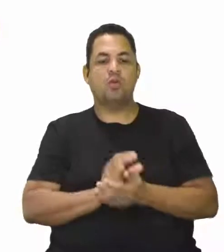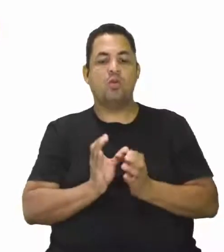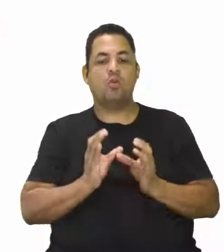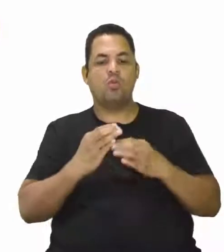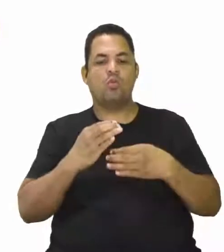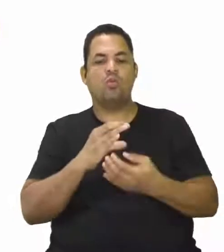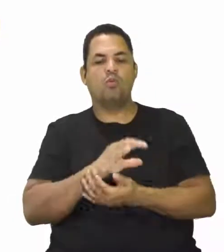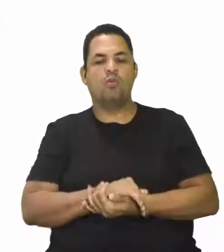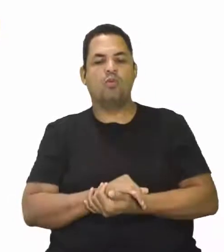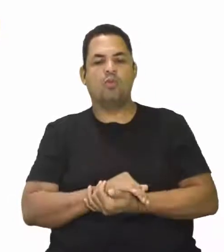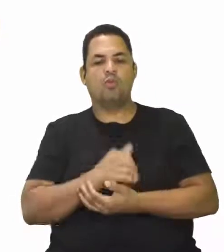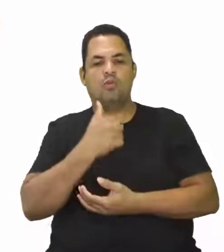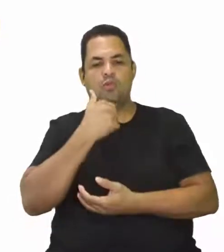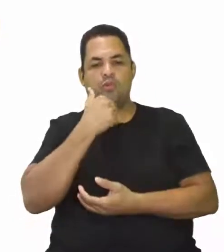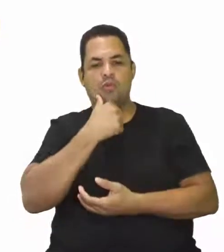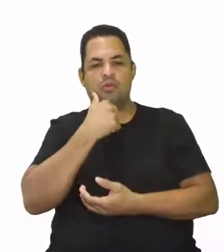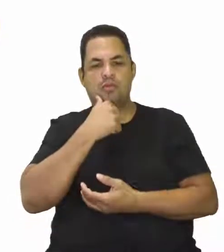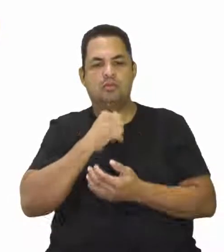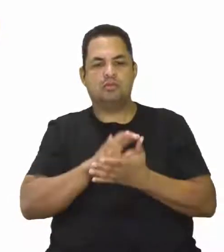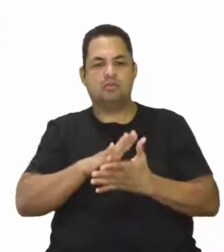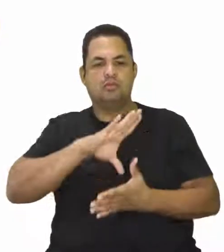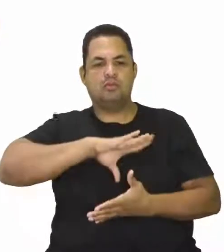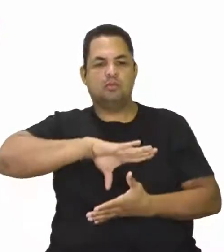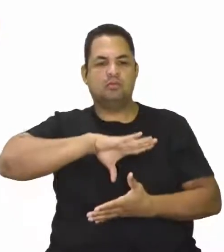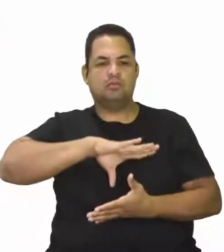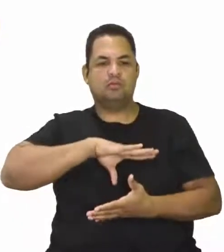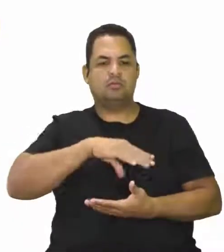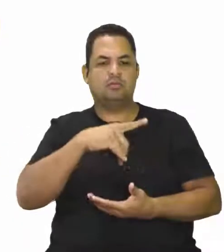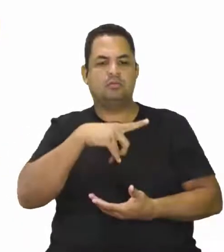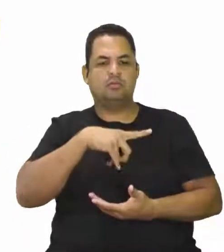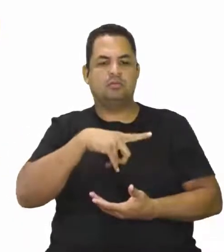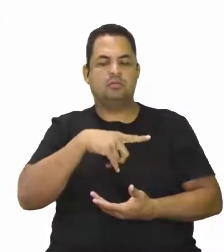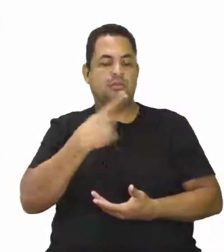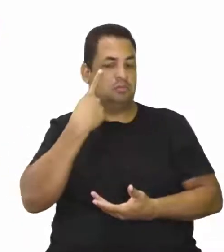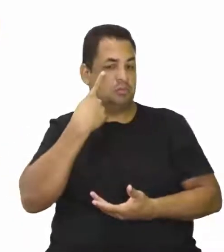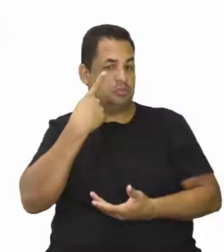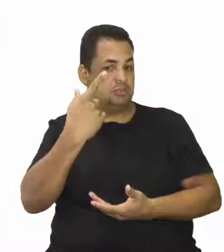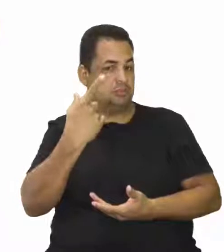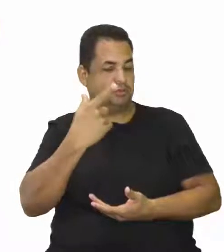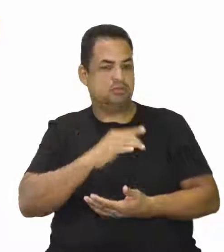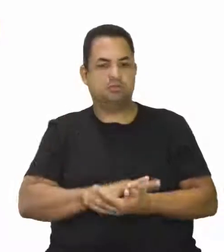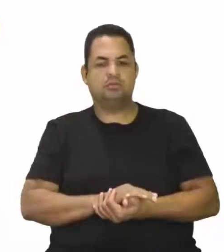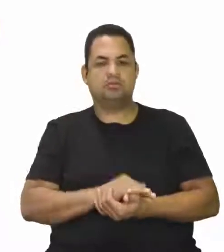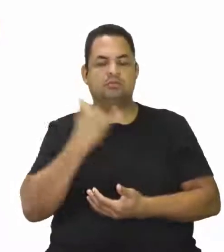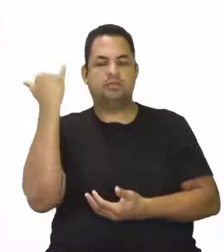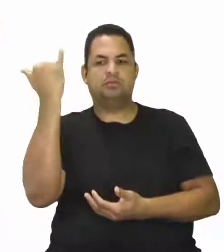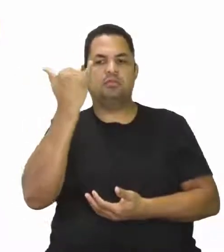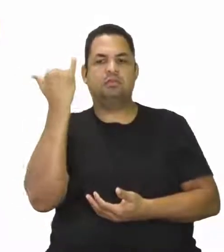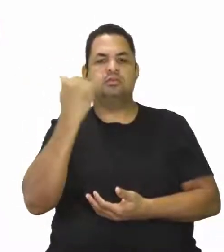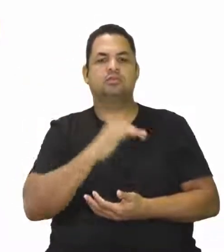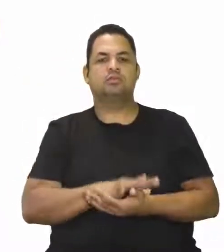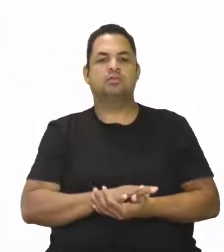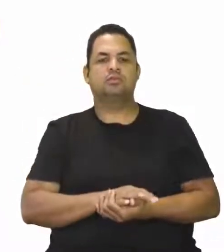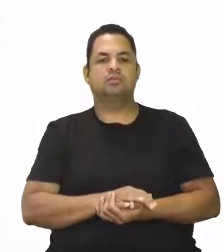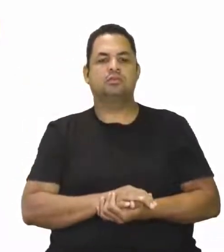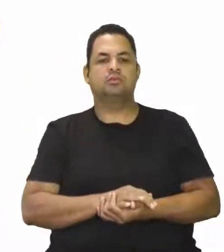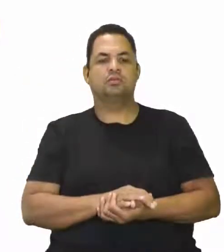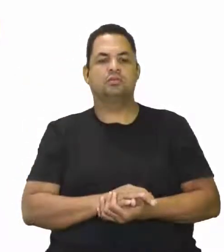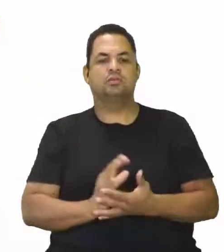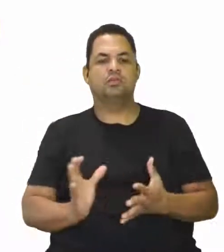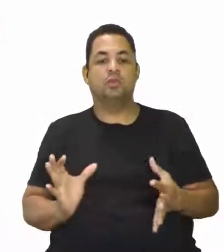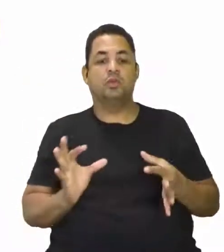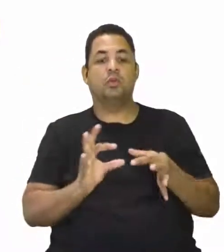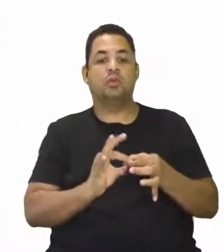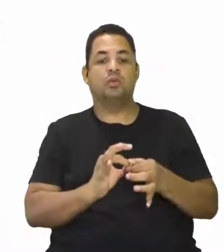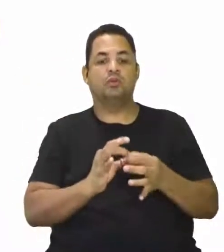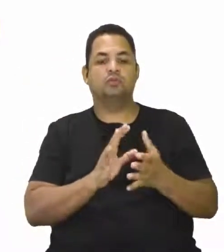gênero feminino. Como no português, nós temos que nos ligar em algo bem importante: contexto e